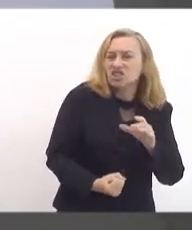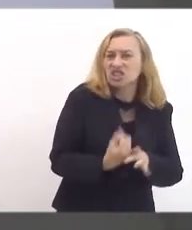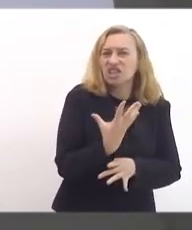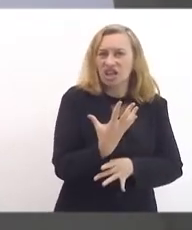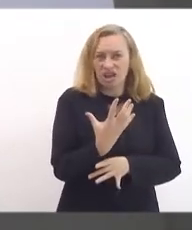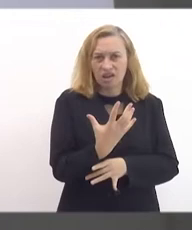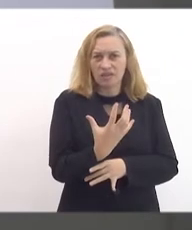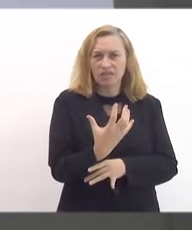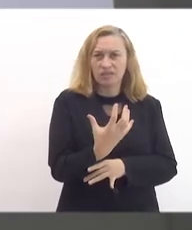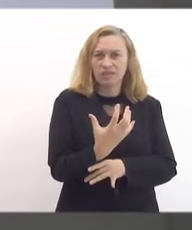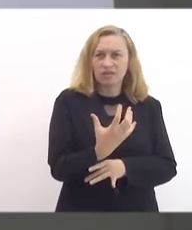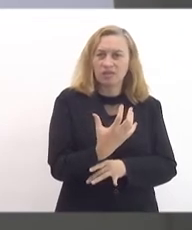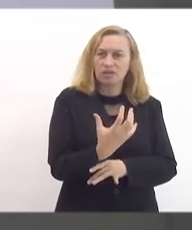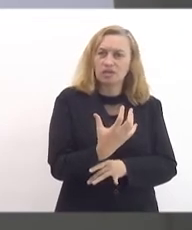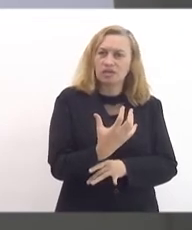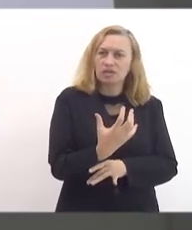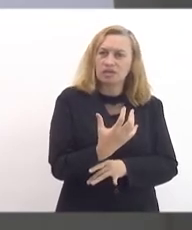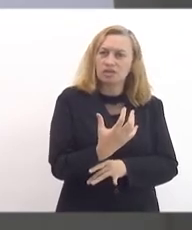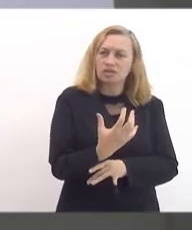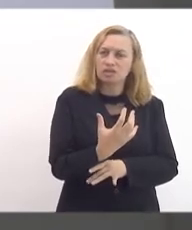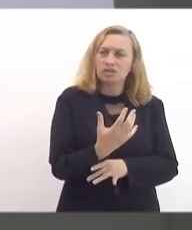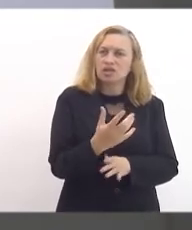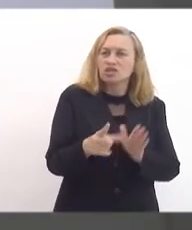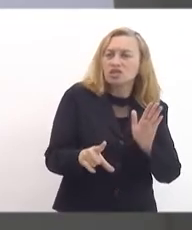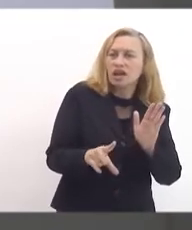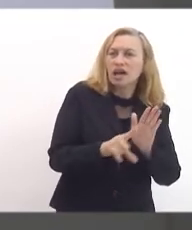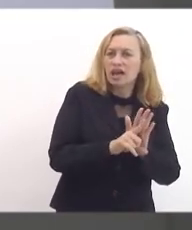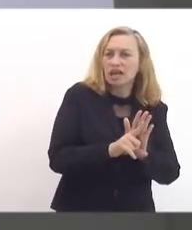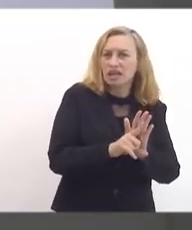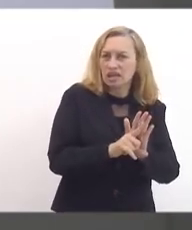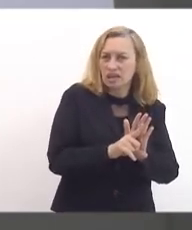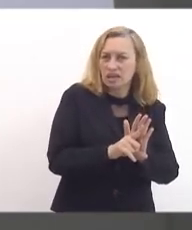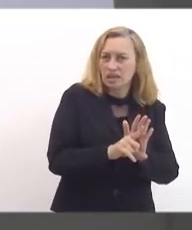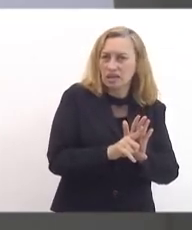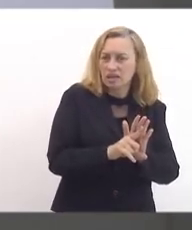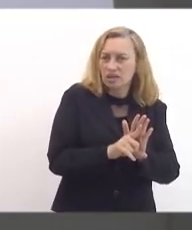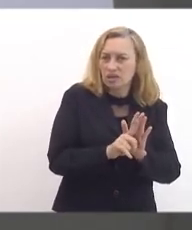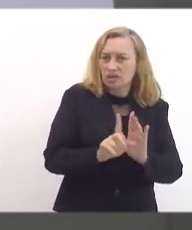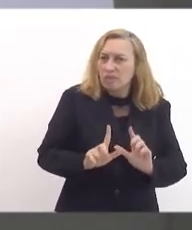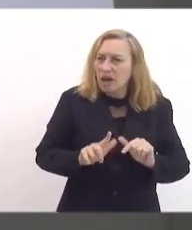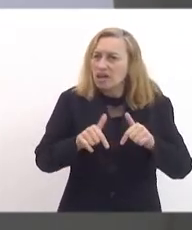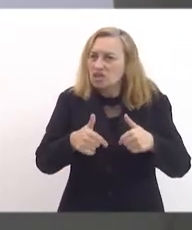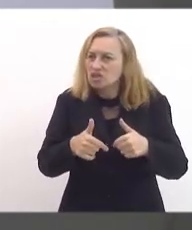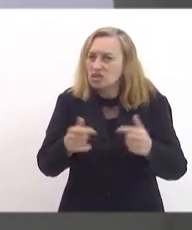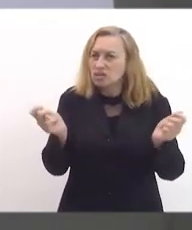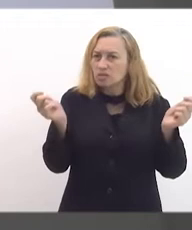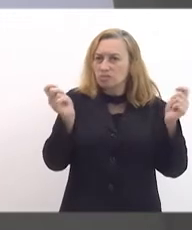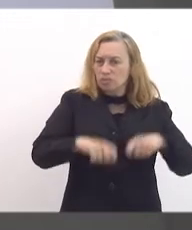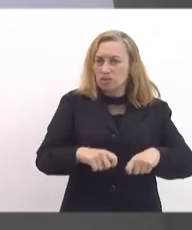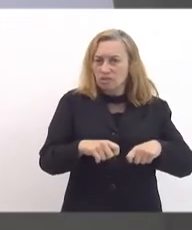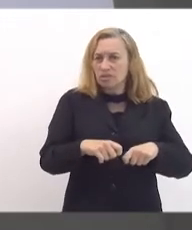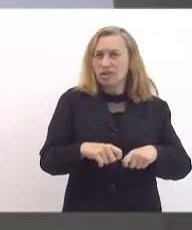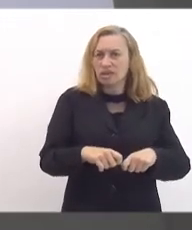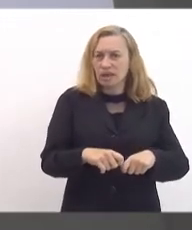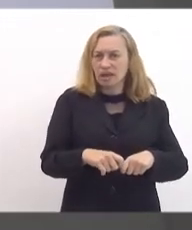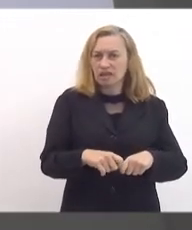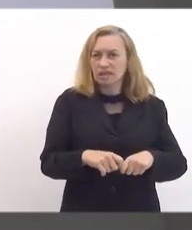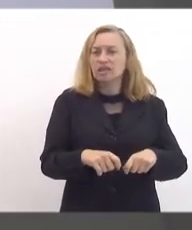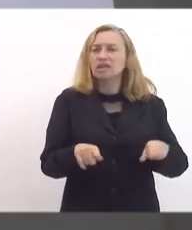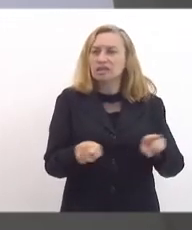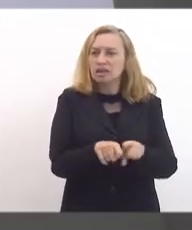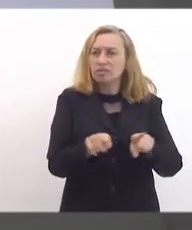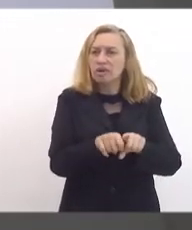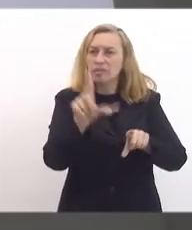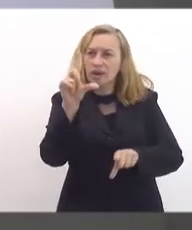dá uma disposição desde a lei para albergar essa possibilidade tá E para